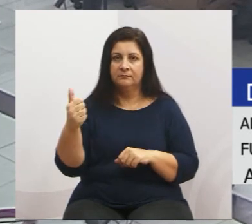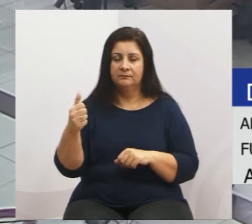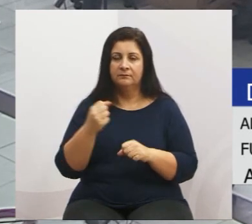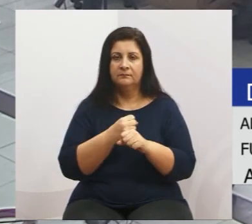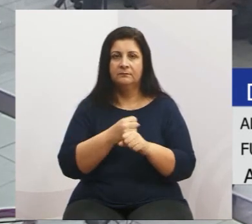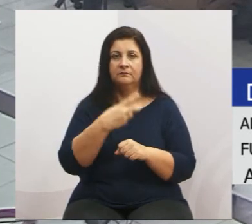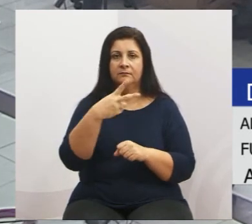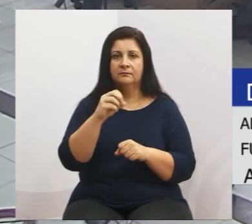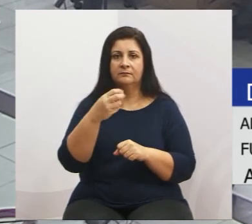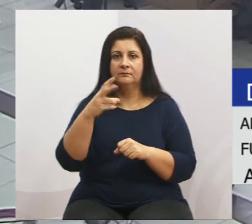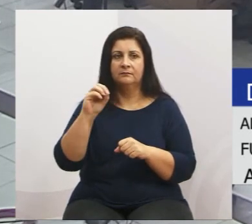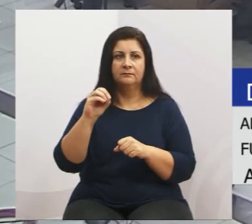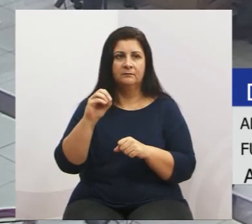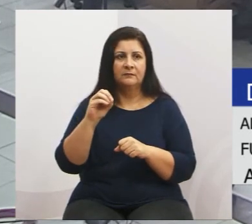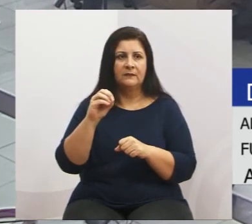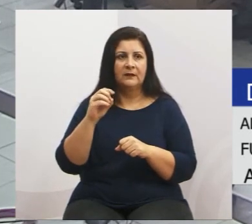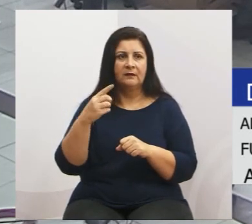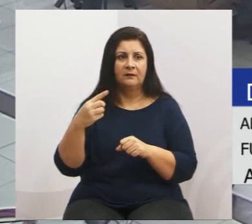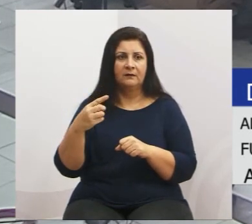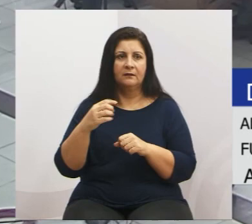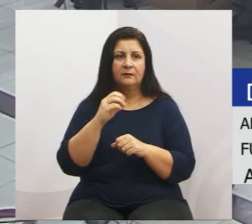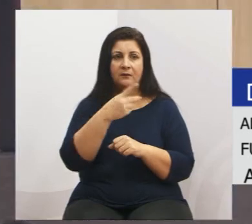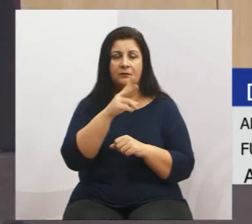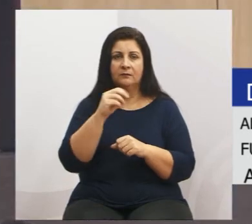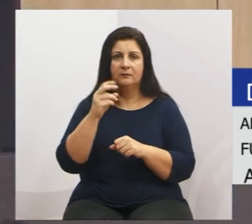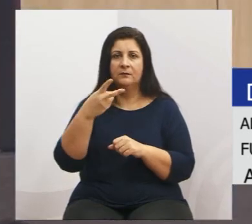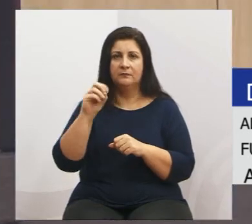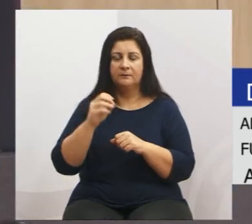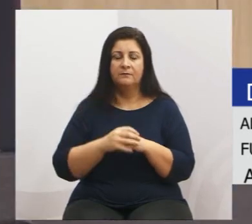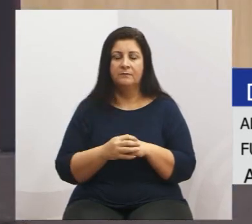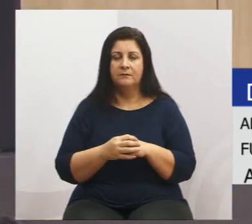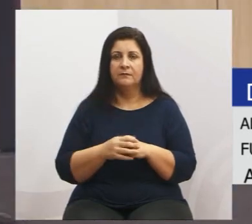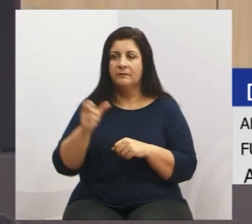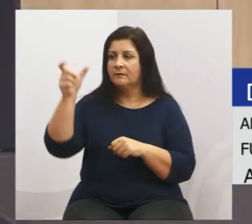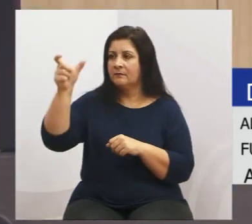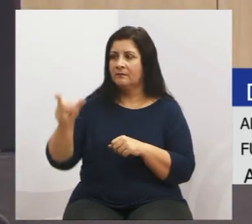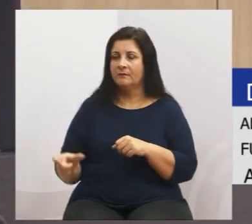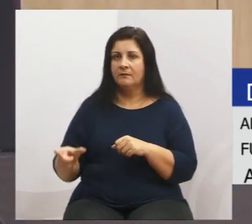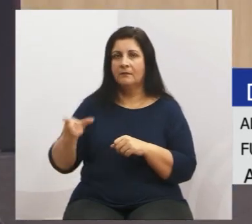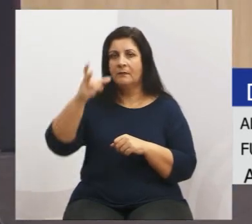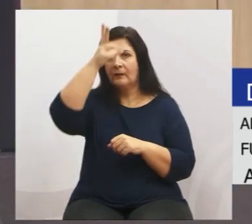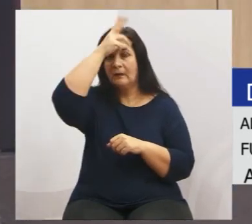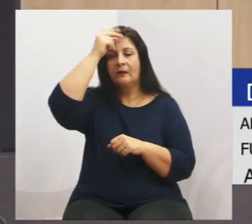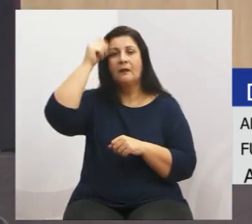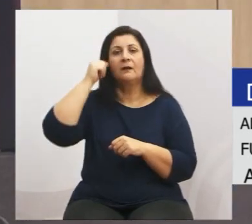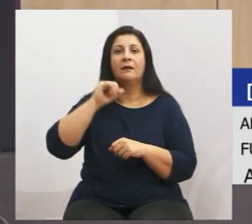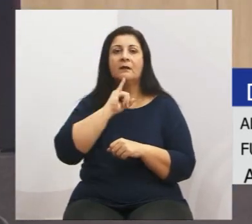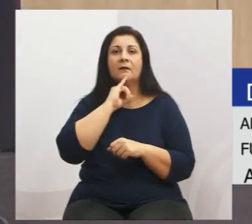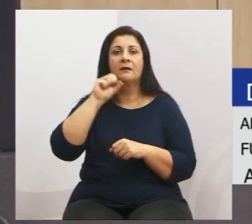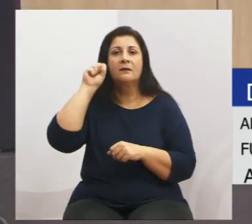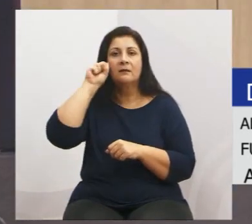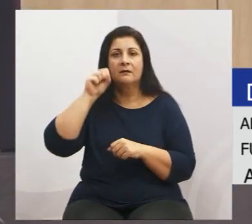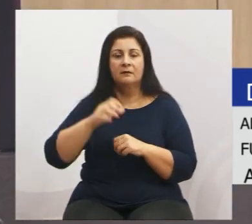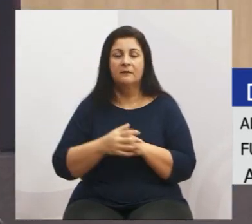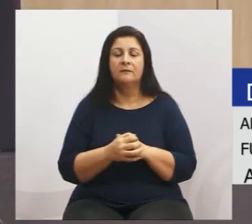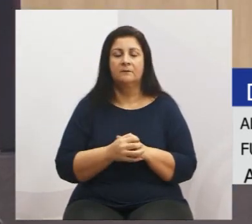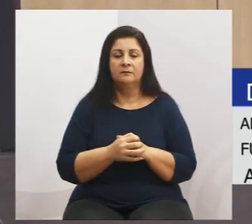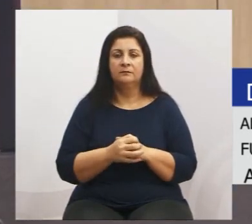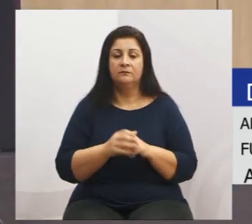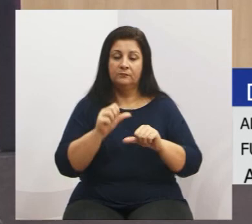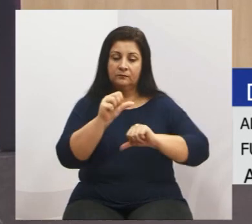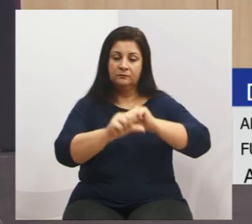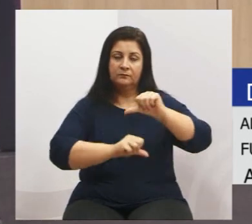011-2020. Autoria, Prefeito Municipal Isaías José de Santana. Assunto, altera a